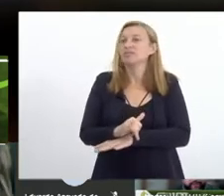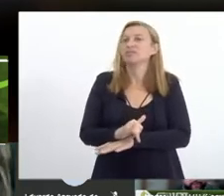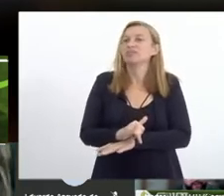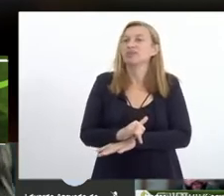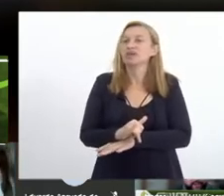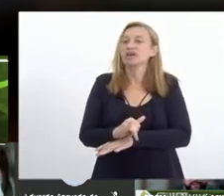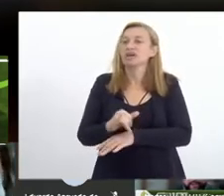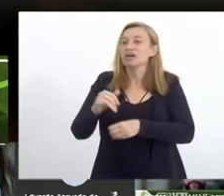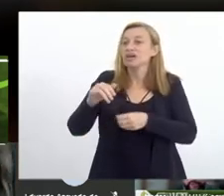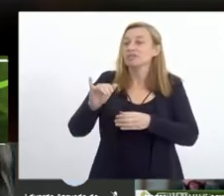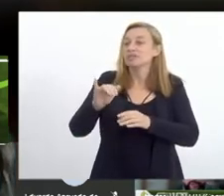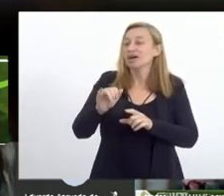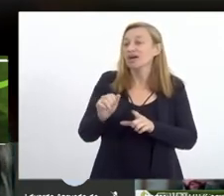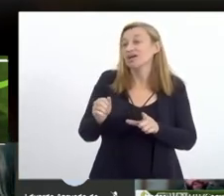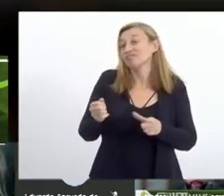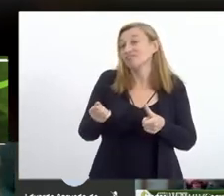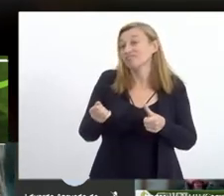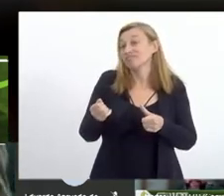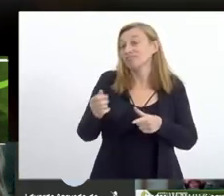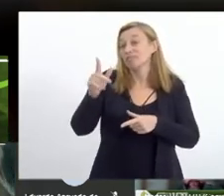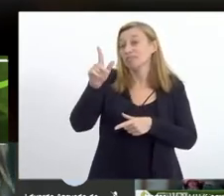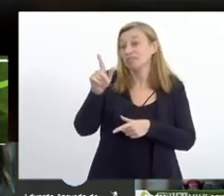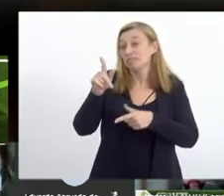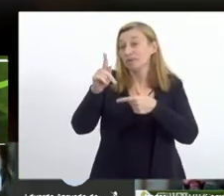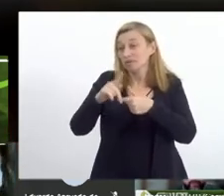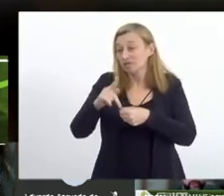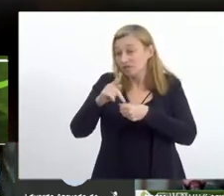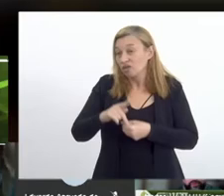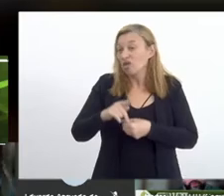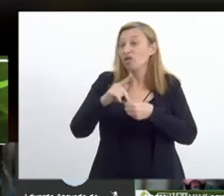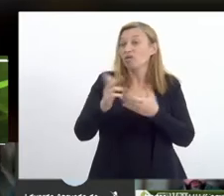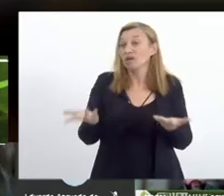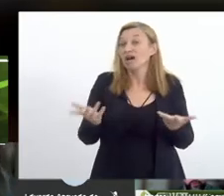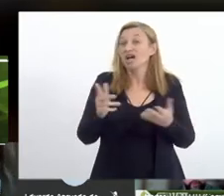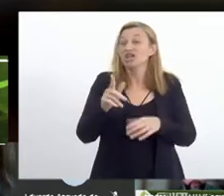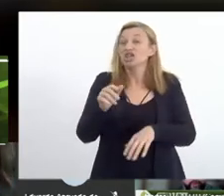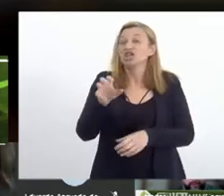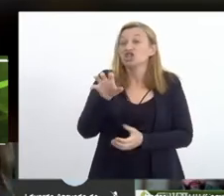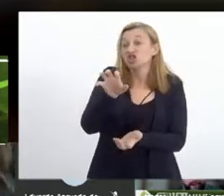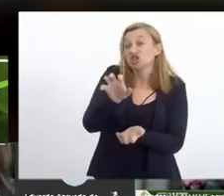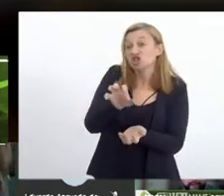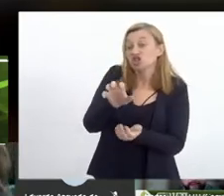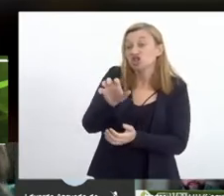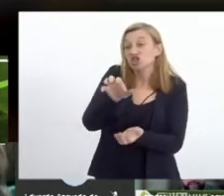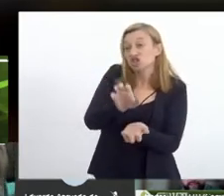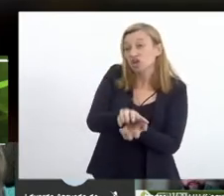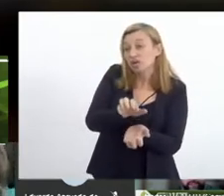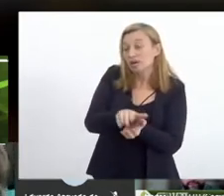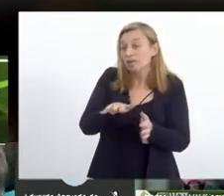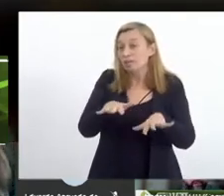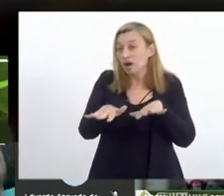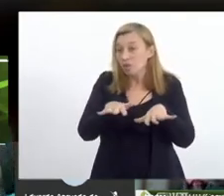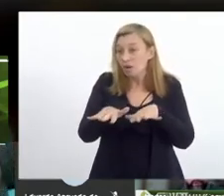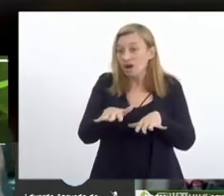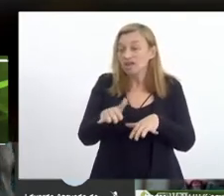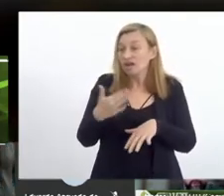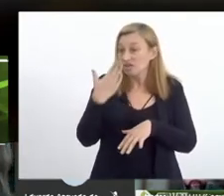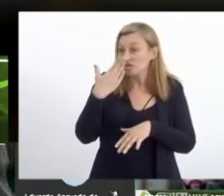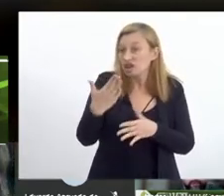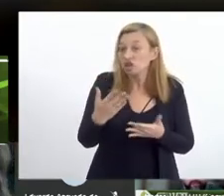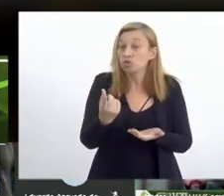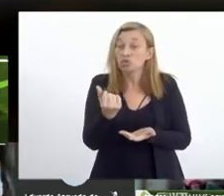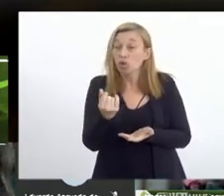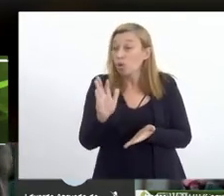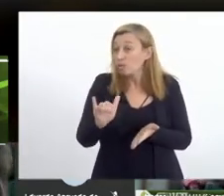da Petrobras, Jacarepaguá sai na frente, porque os custos de Jacarepaguá são irrelevantes, uma vez